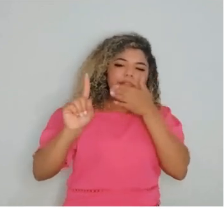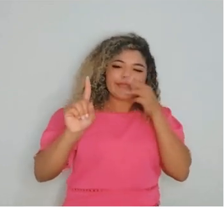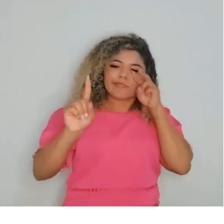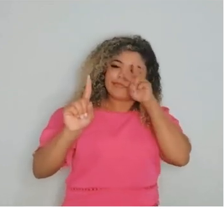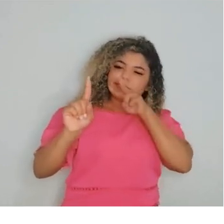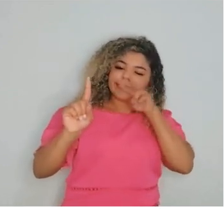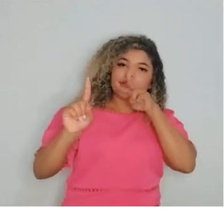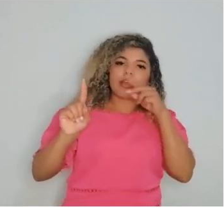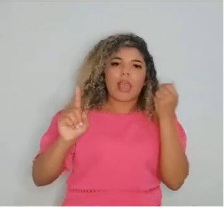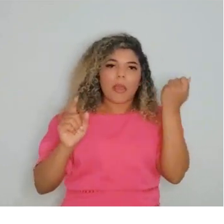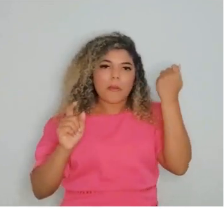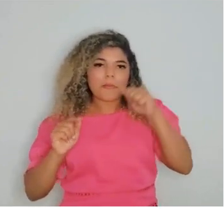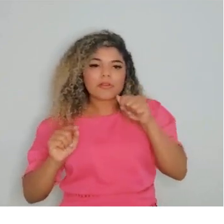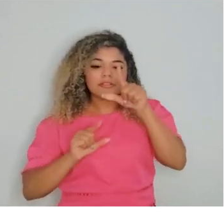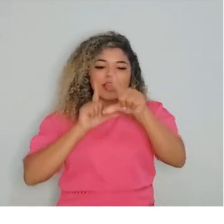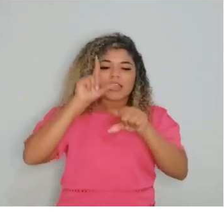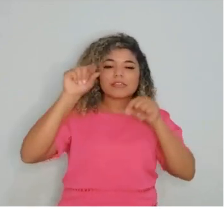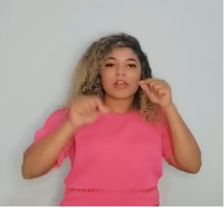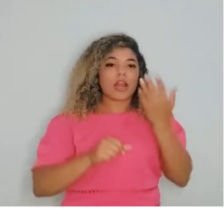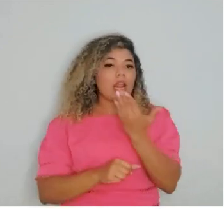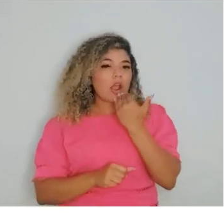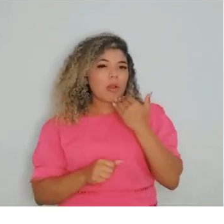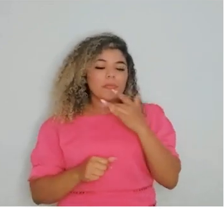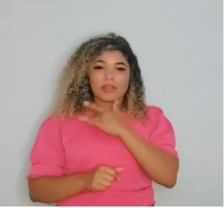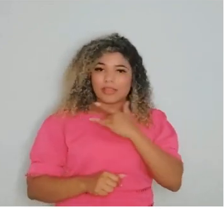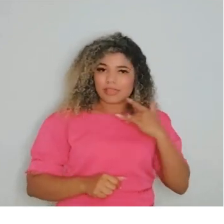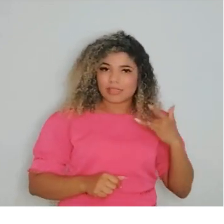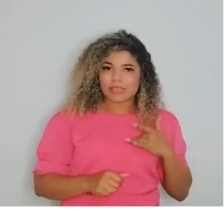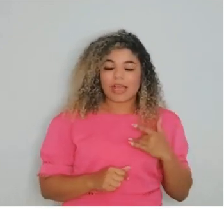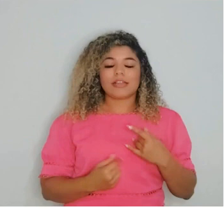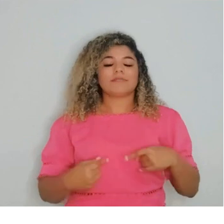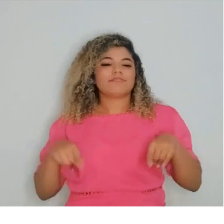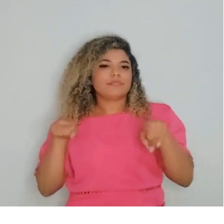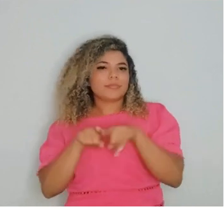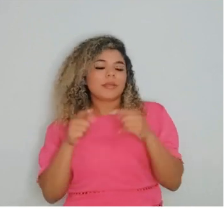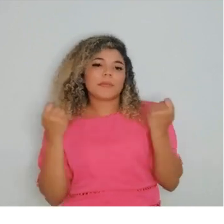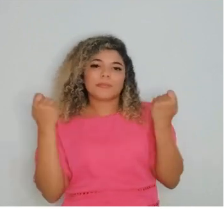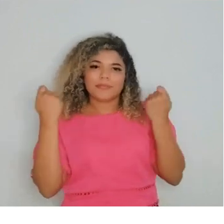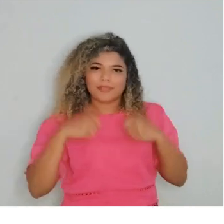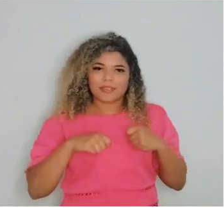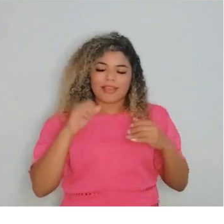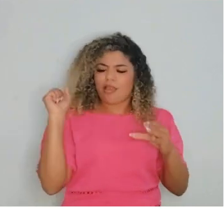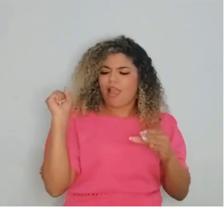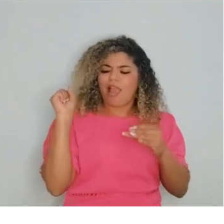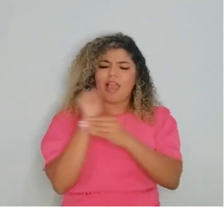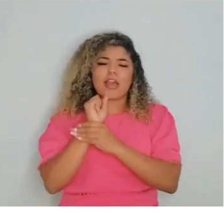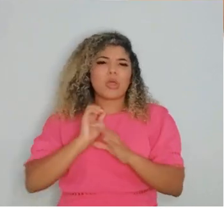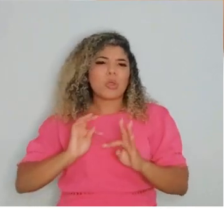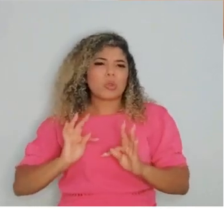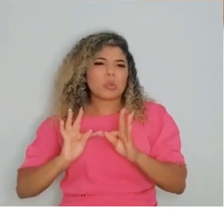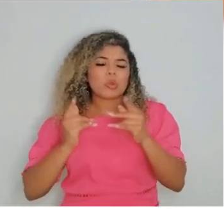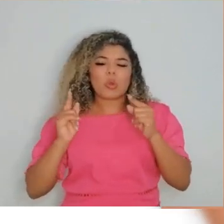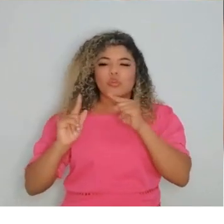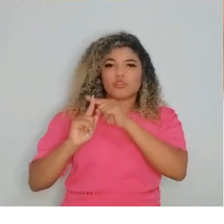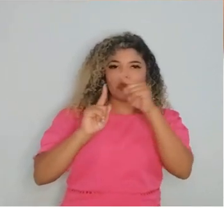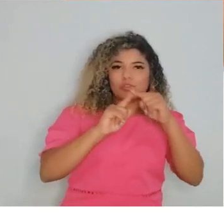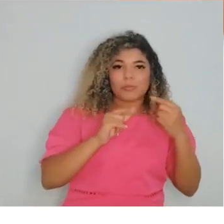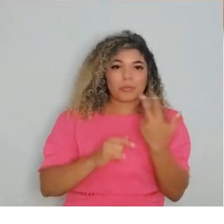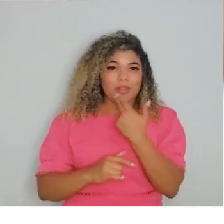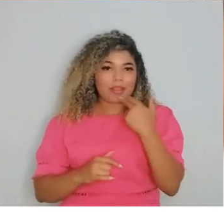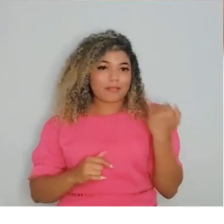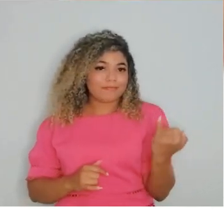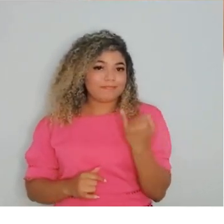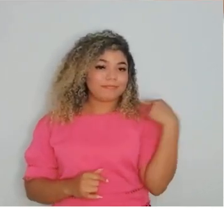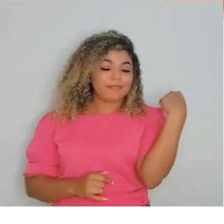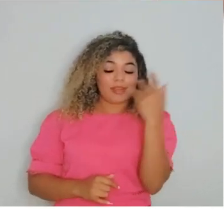guia geral que nos permite escolher uma dieta saudável e conveniente, que garanta todos os nutrientes